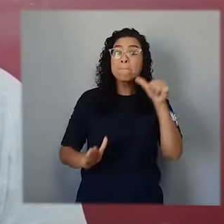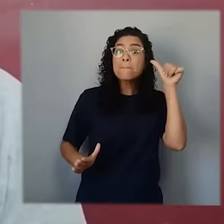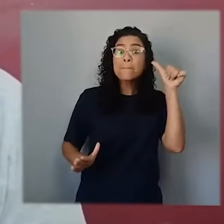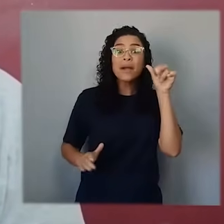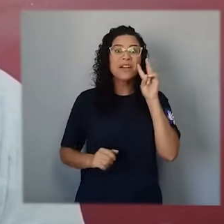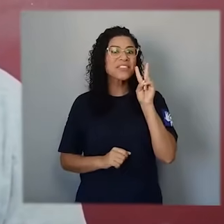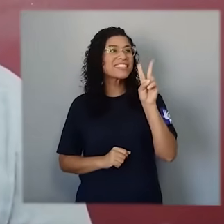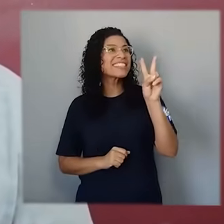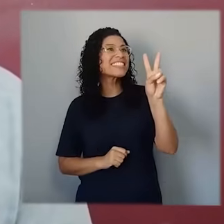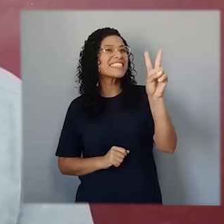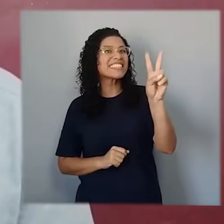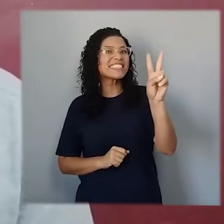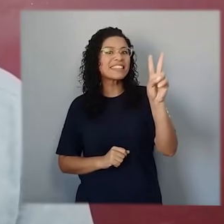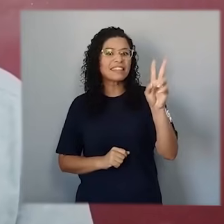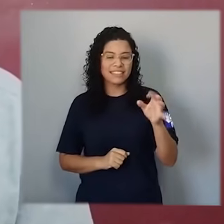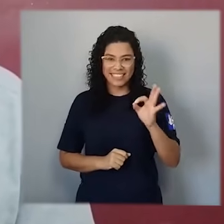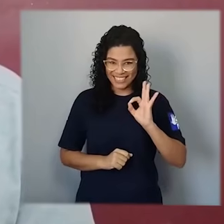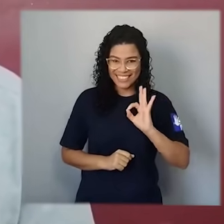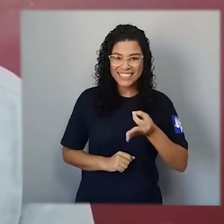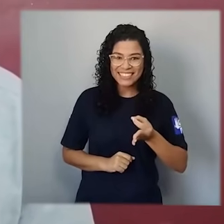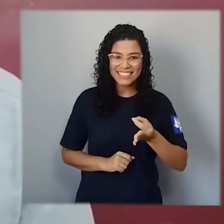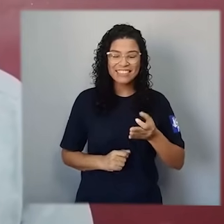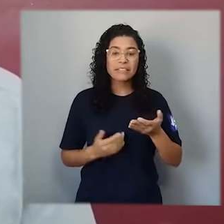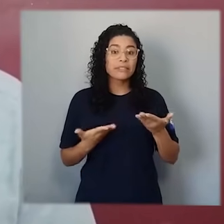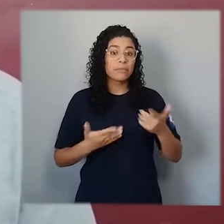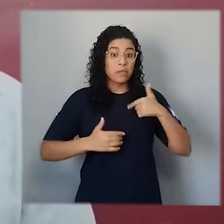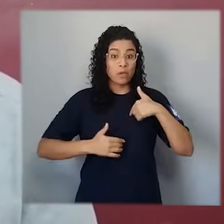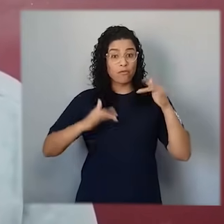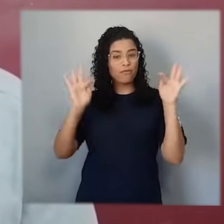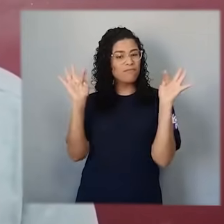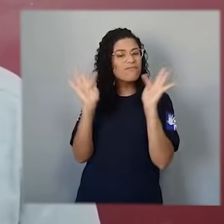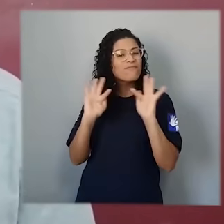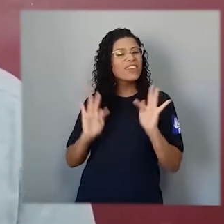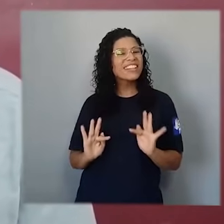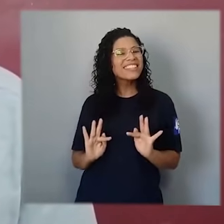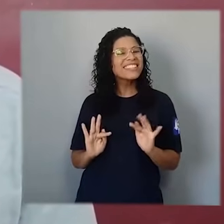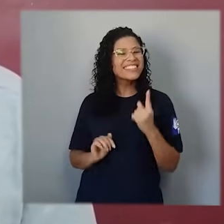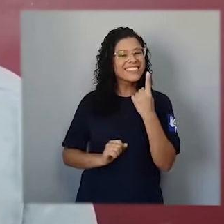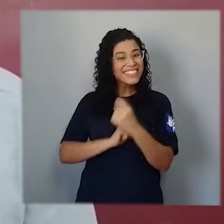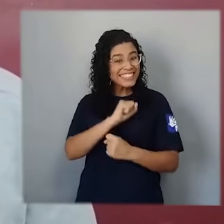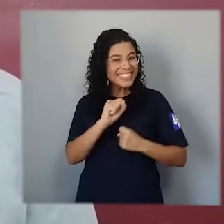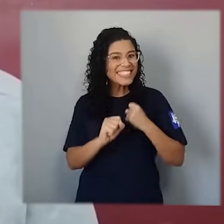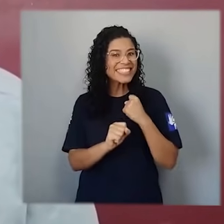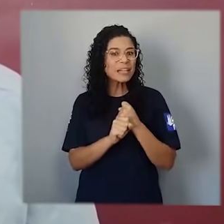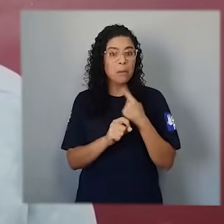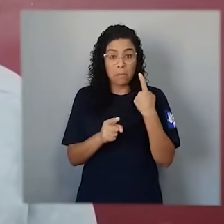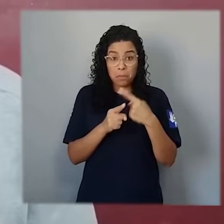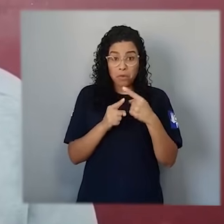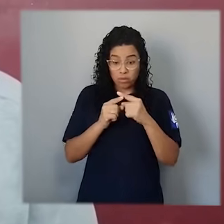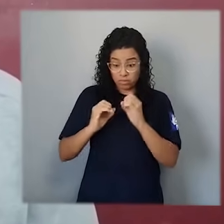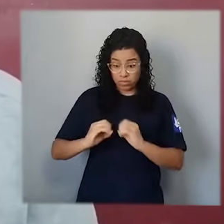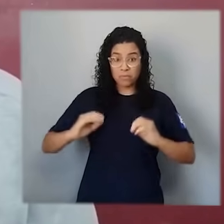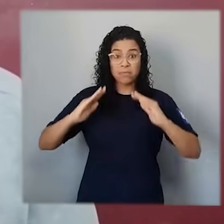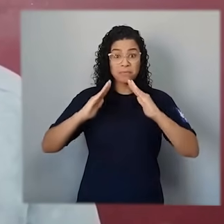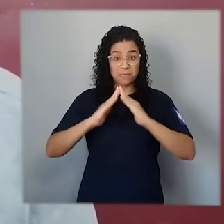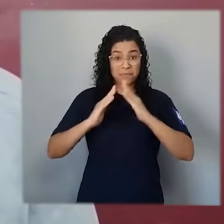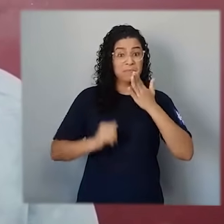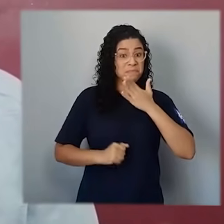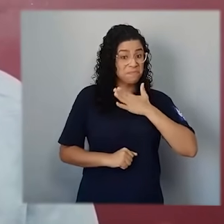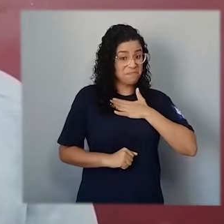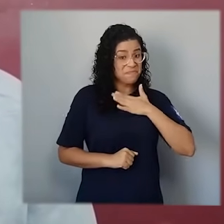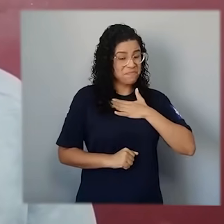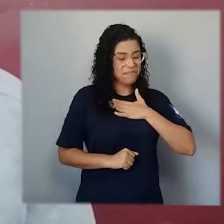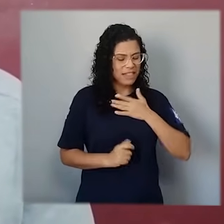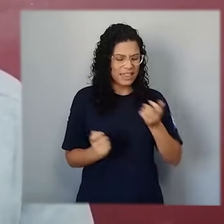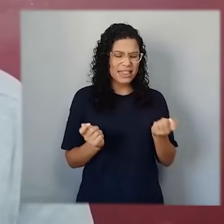certo? Gente, eu tô muito feliz com esse 1 ano, porque o Saberes em Casa para mim é